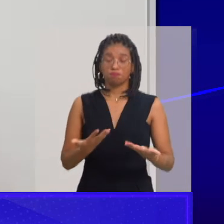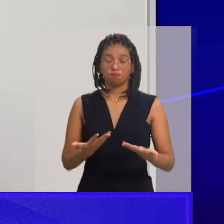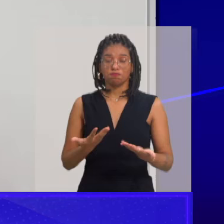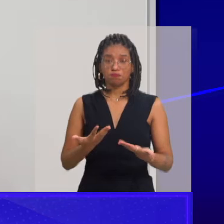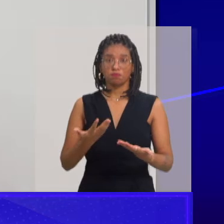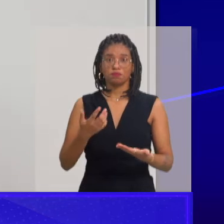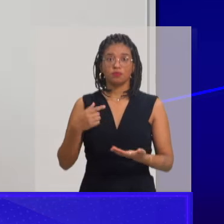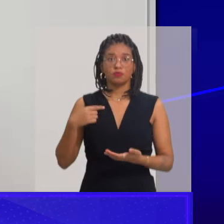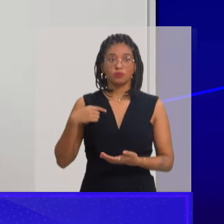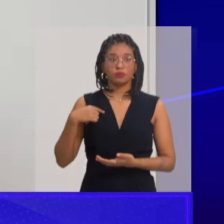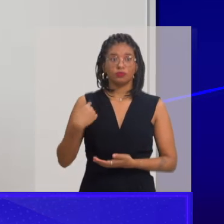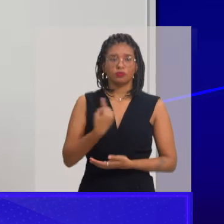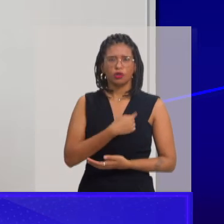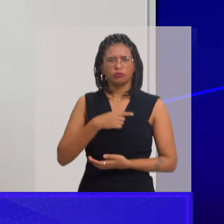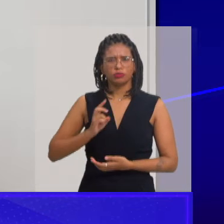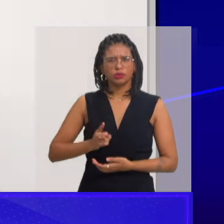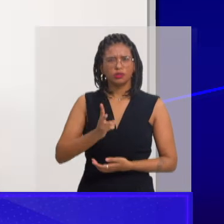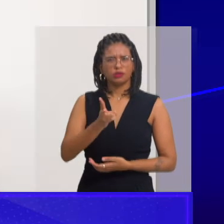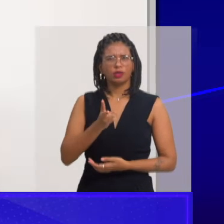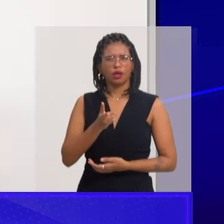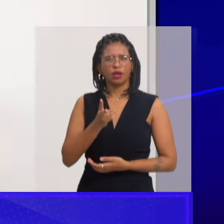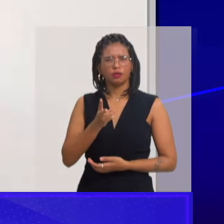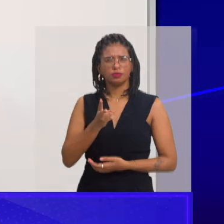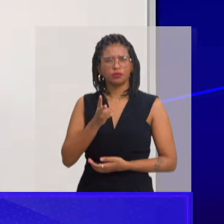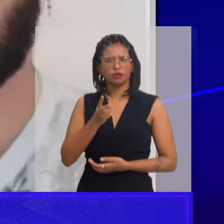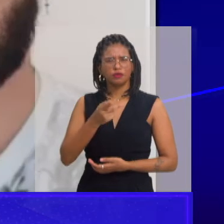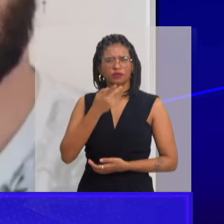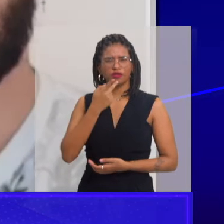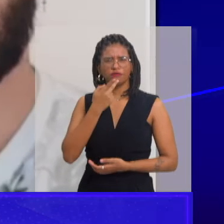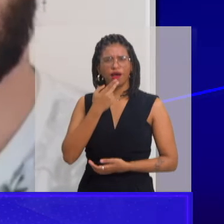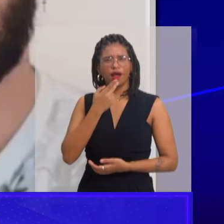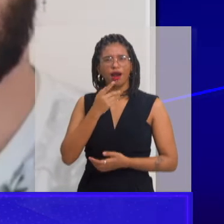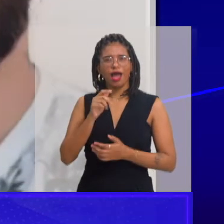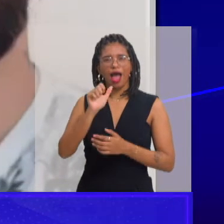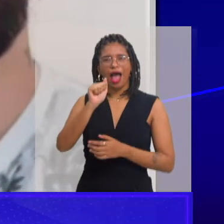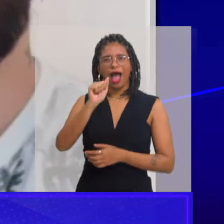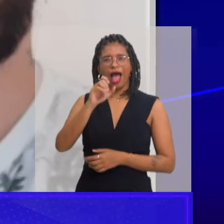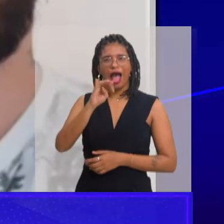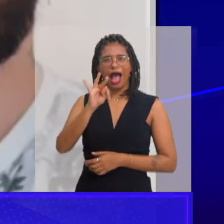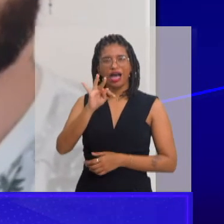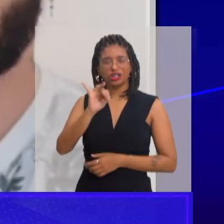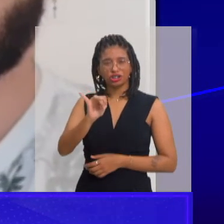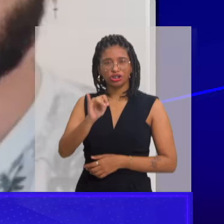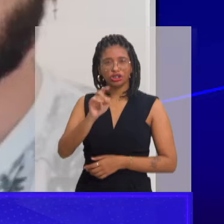enfim, é satisfatório. Só acho que poderia ser mais. Bom, Jader,